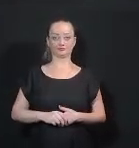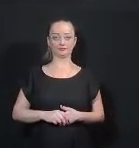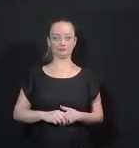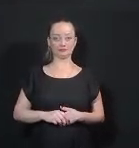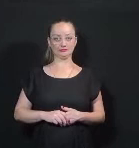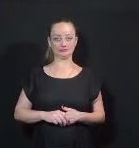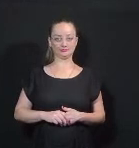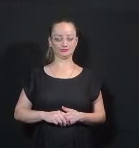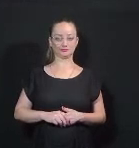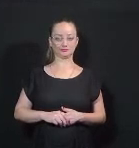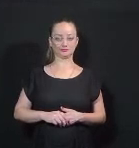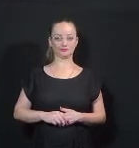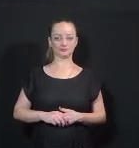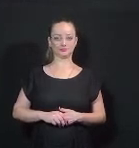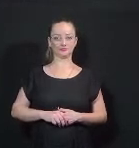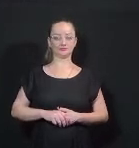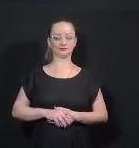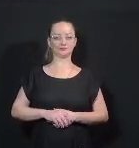as políticas